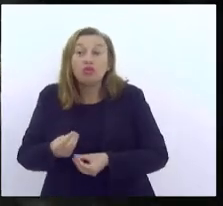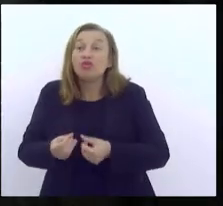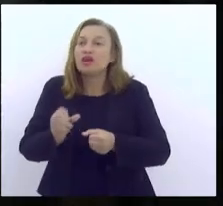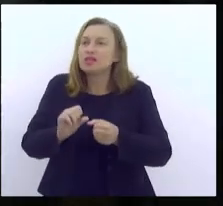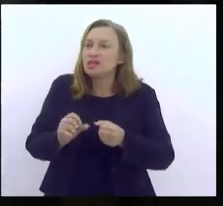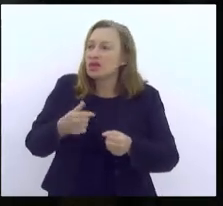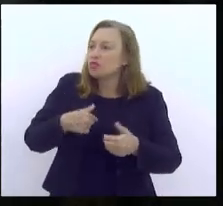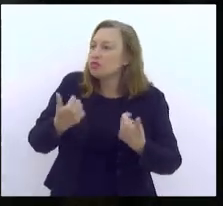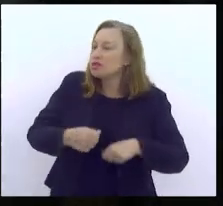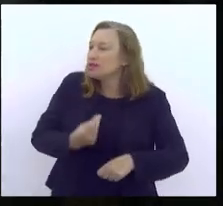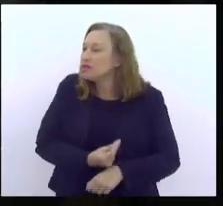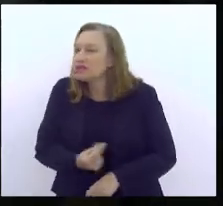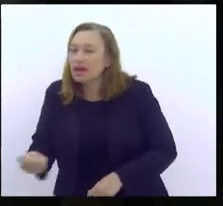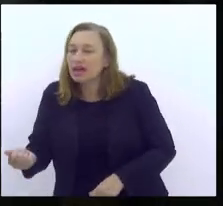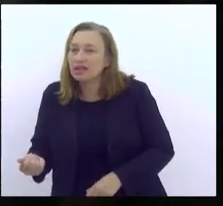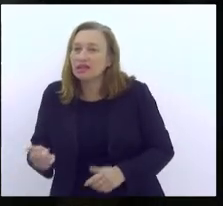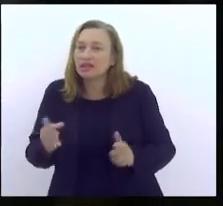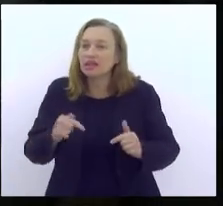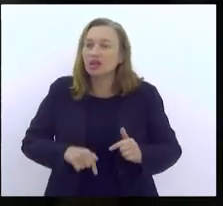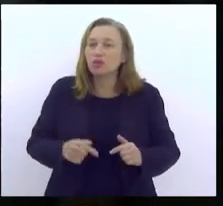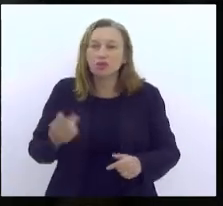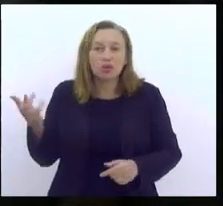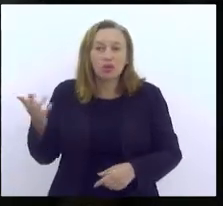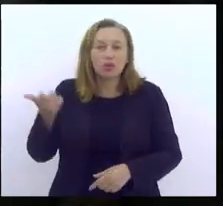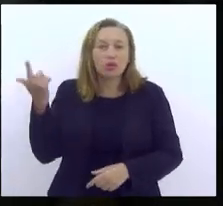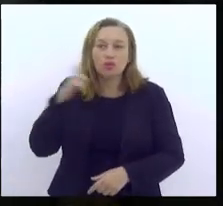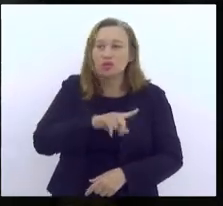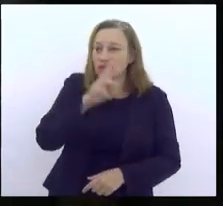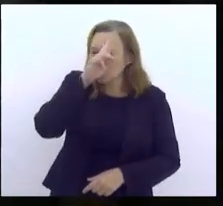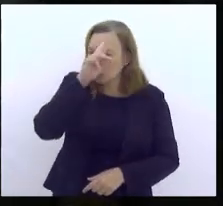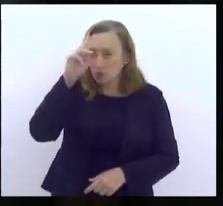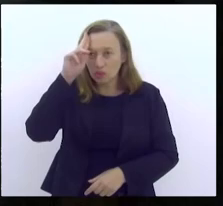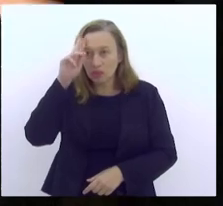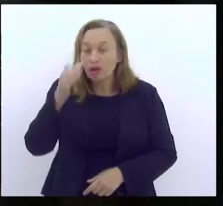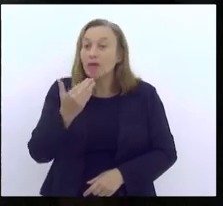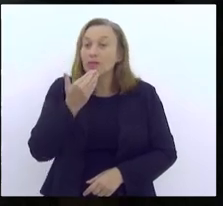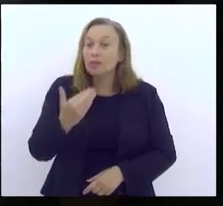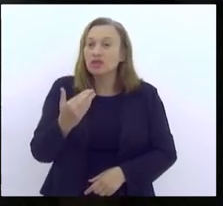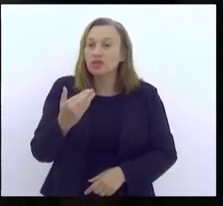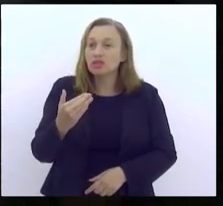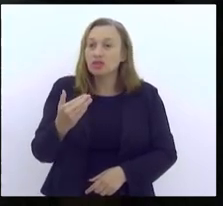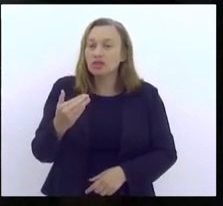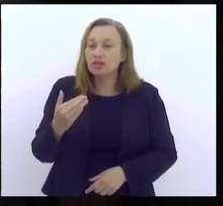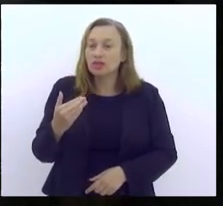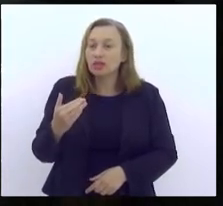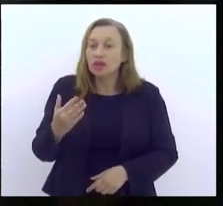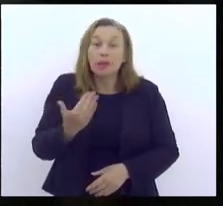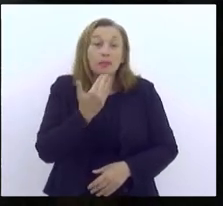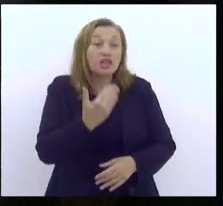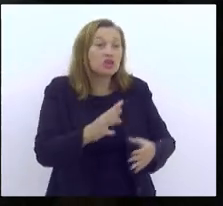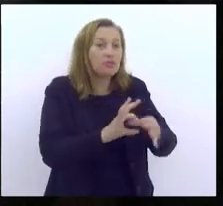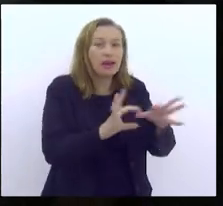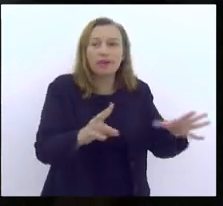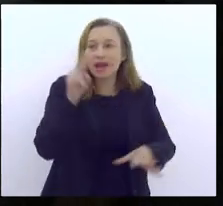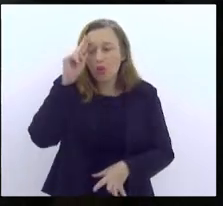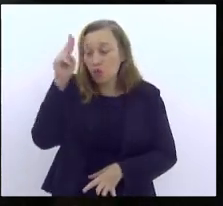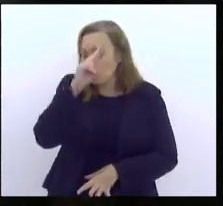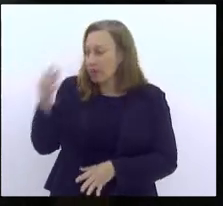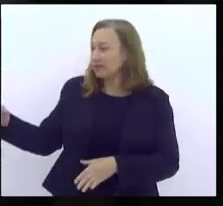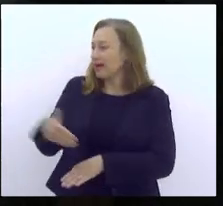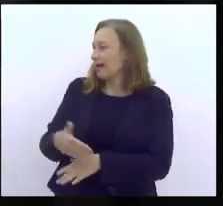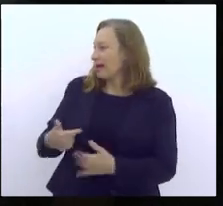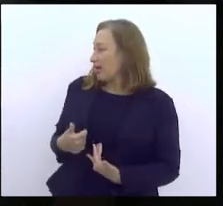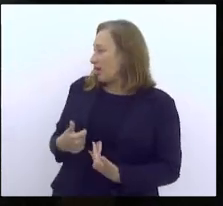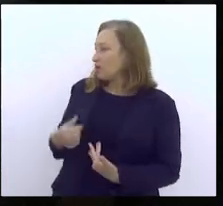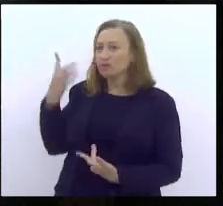tenho que sair daqui. Quando eu consegui um Uber para me tirar de lá, tinha que pedir, o cara veio para autorizar, olha só. Eu, deputada,